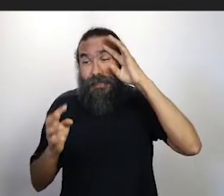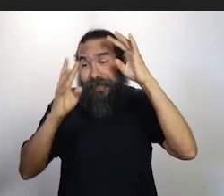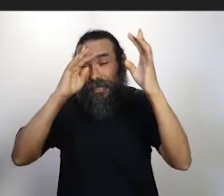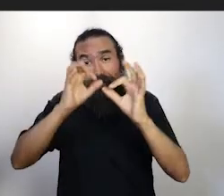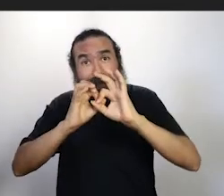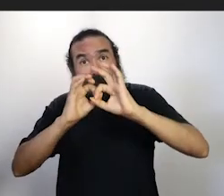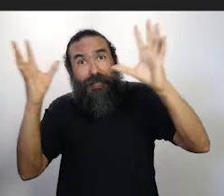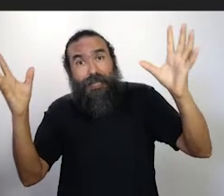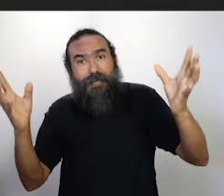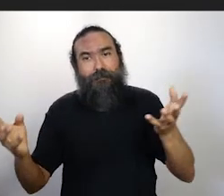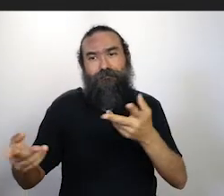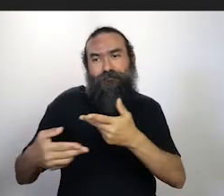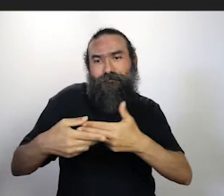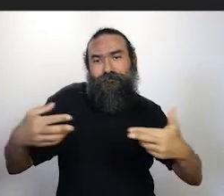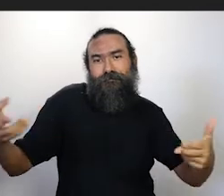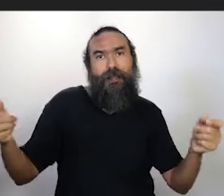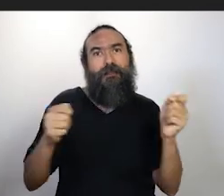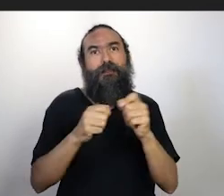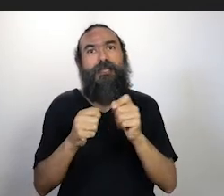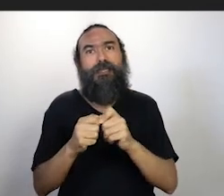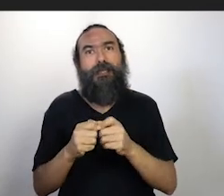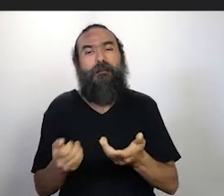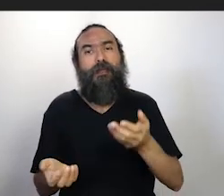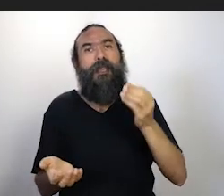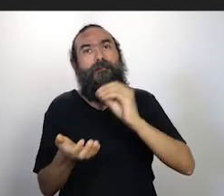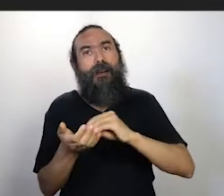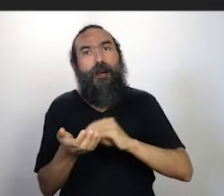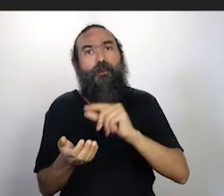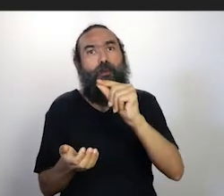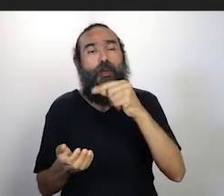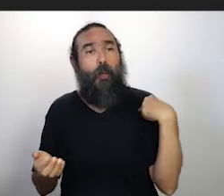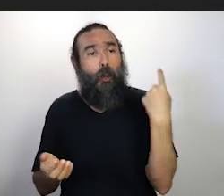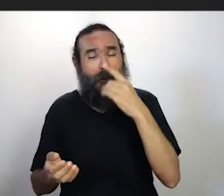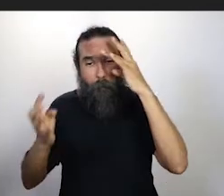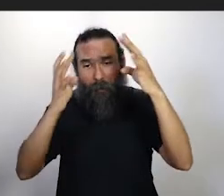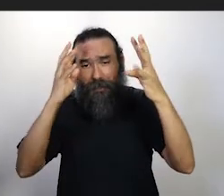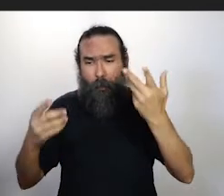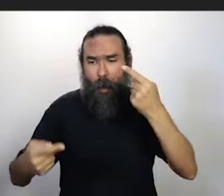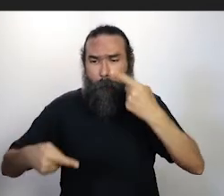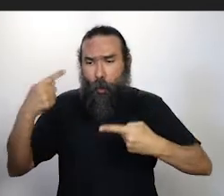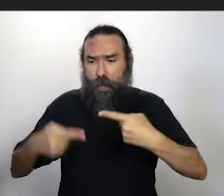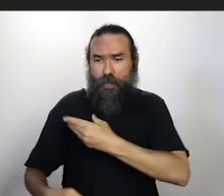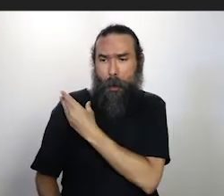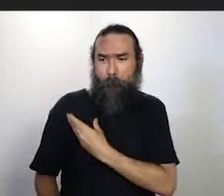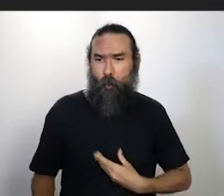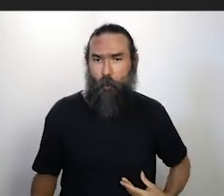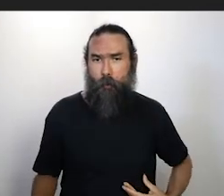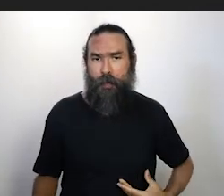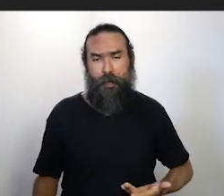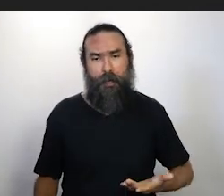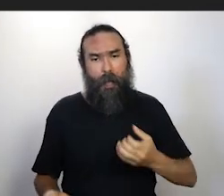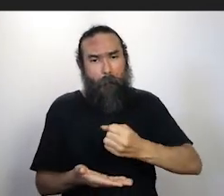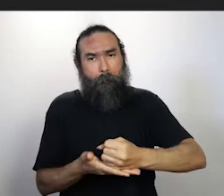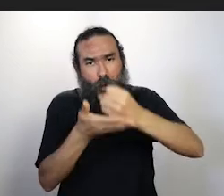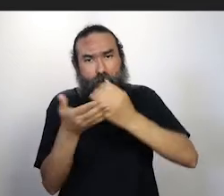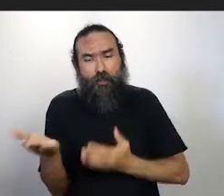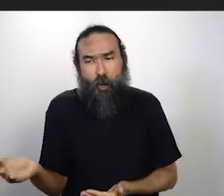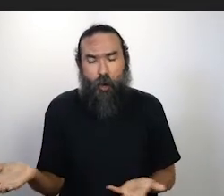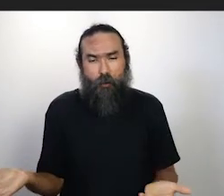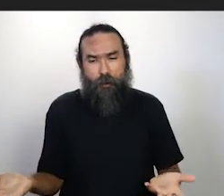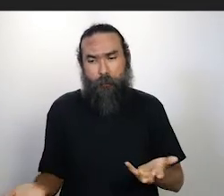de dados, a gente pode pensar nas políticas públicas, a gente pode pensar numa série de processos educacionais que